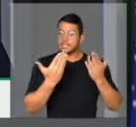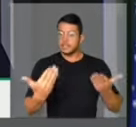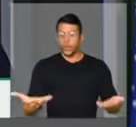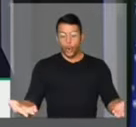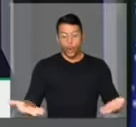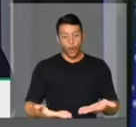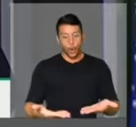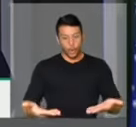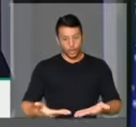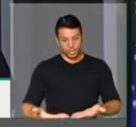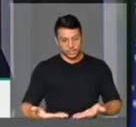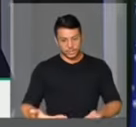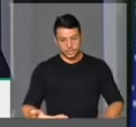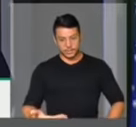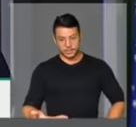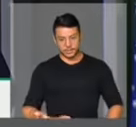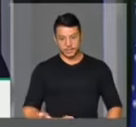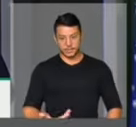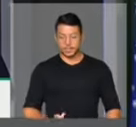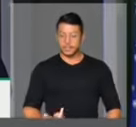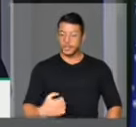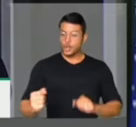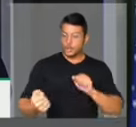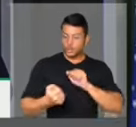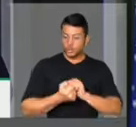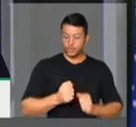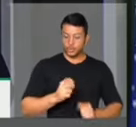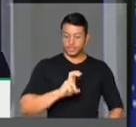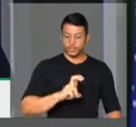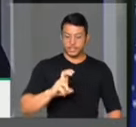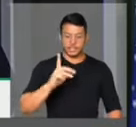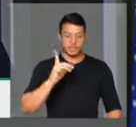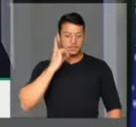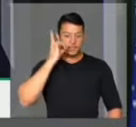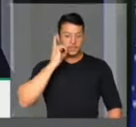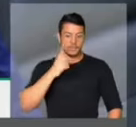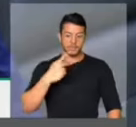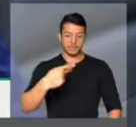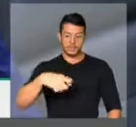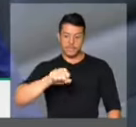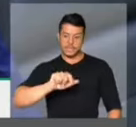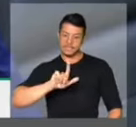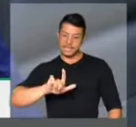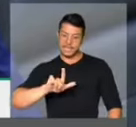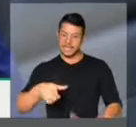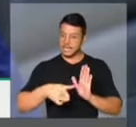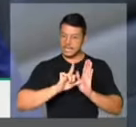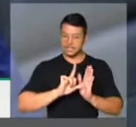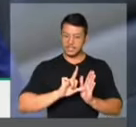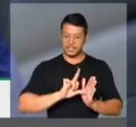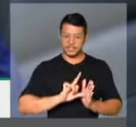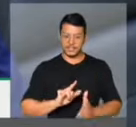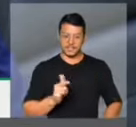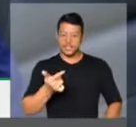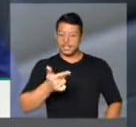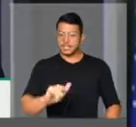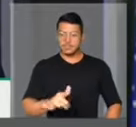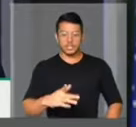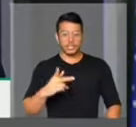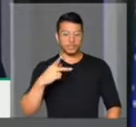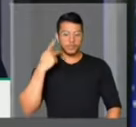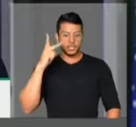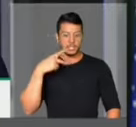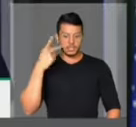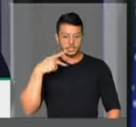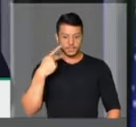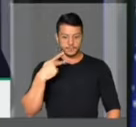hoje, juntamente com 55 deputados do PSL, que não sonhavam em ser políticos há 2 anos